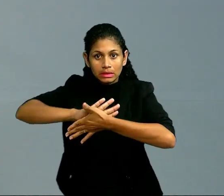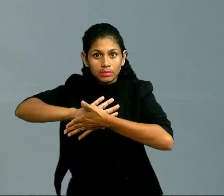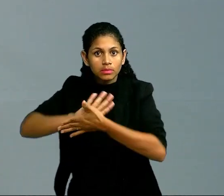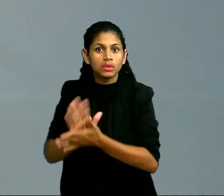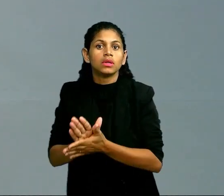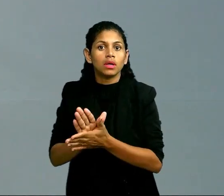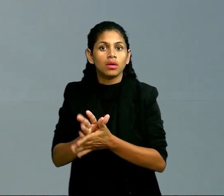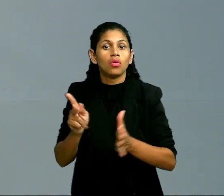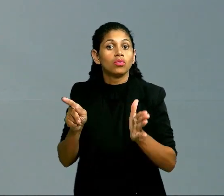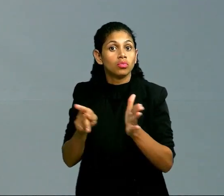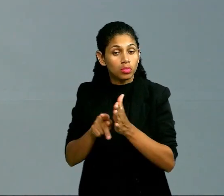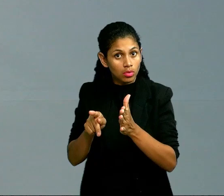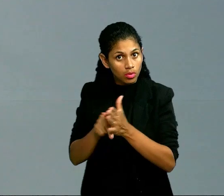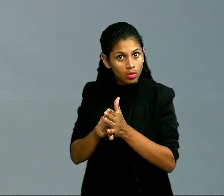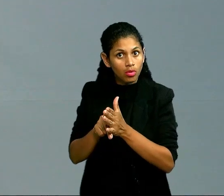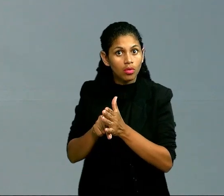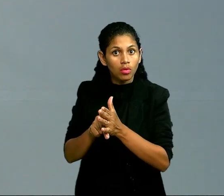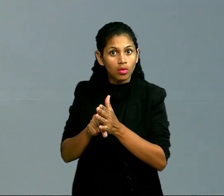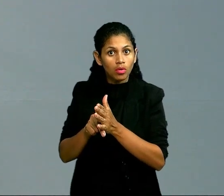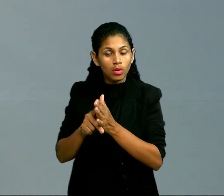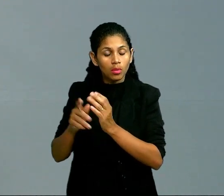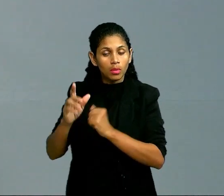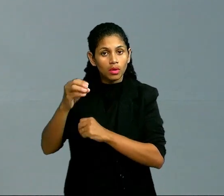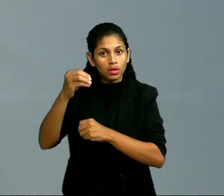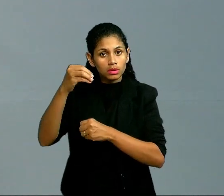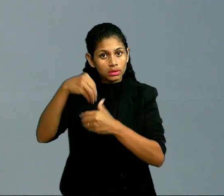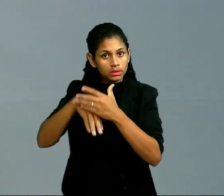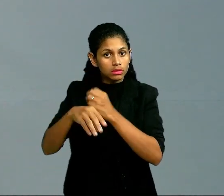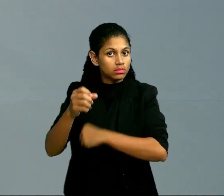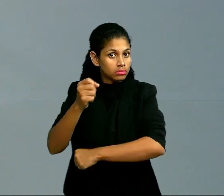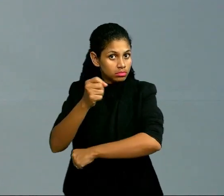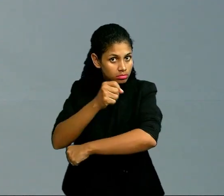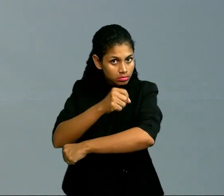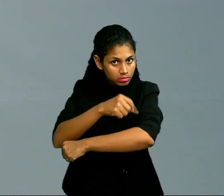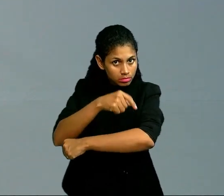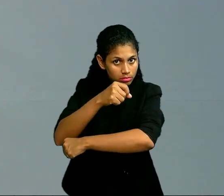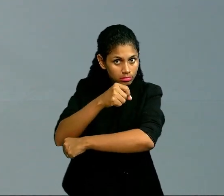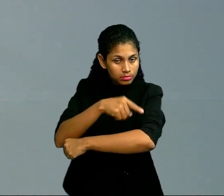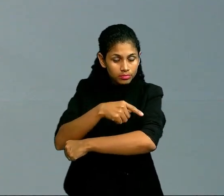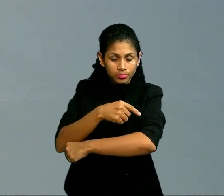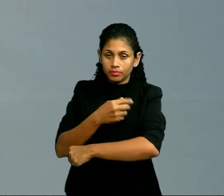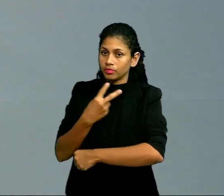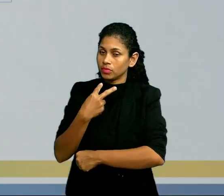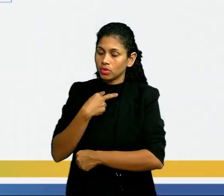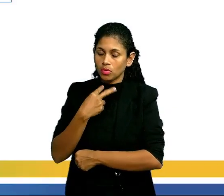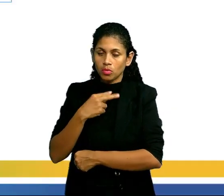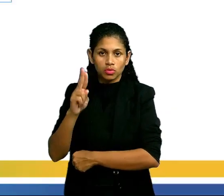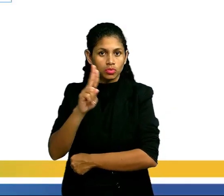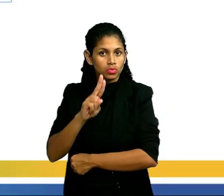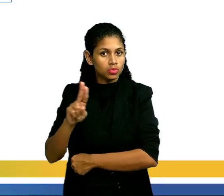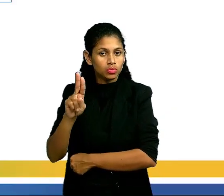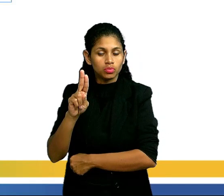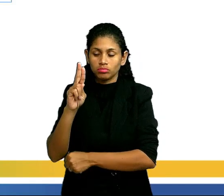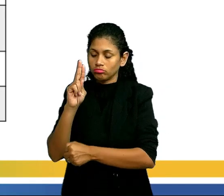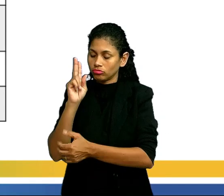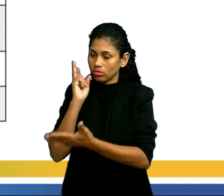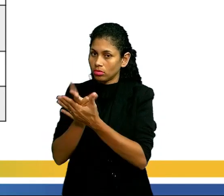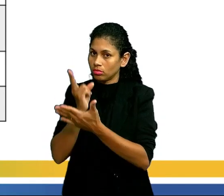quê? Problemas à saúde, tá? Então, não deve ser utilizado constantemente esses tipos de soro,